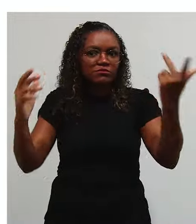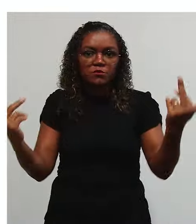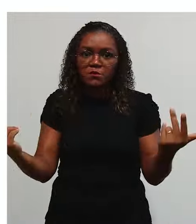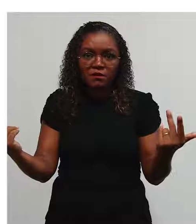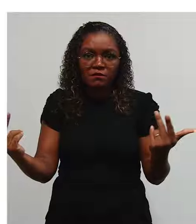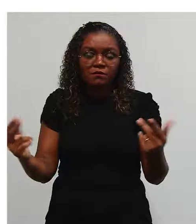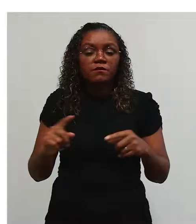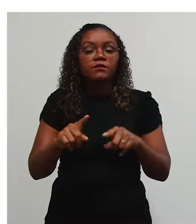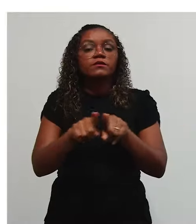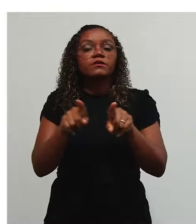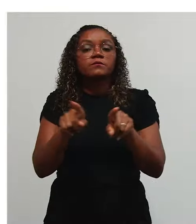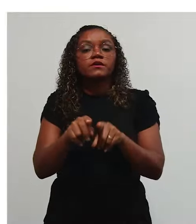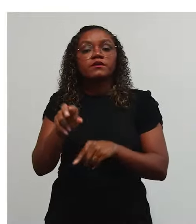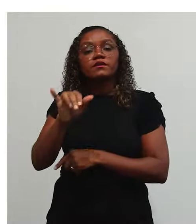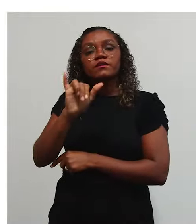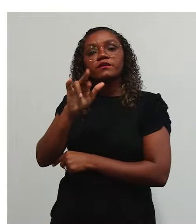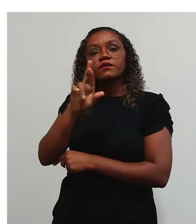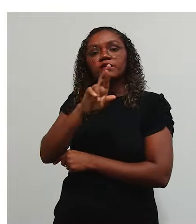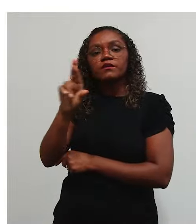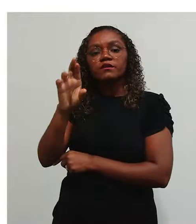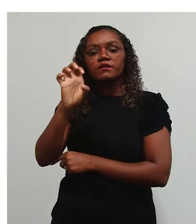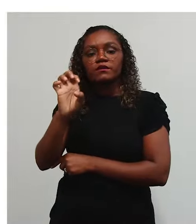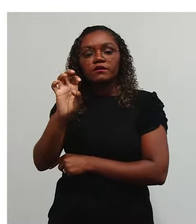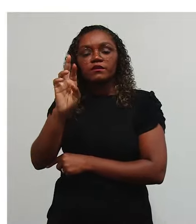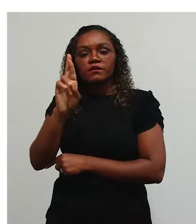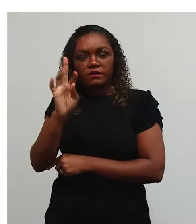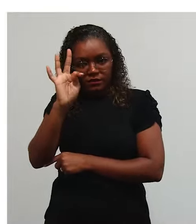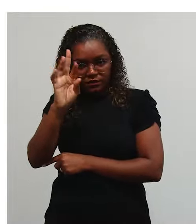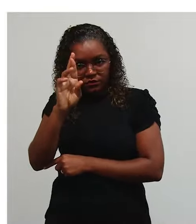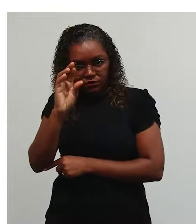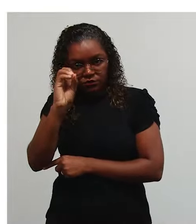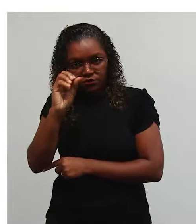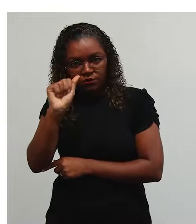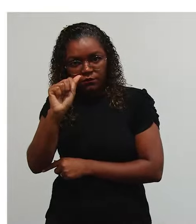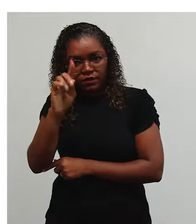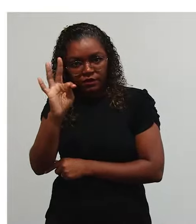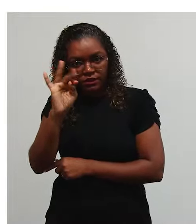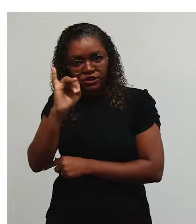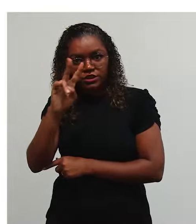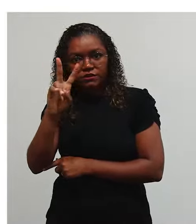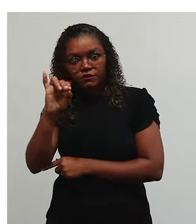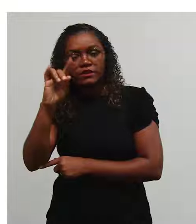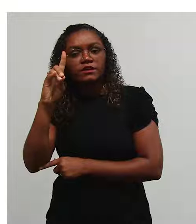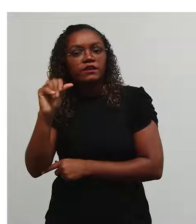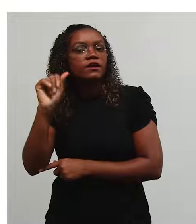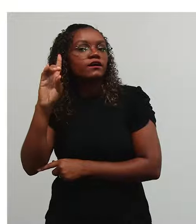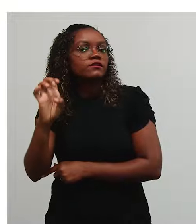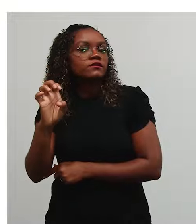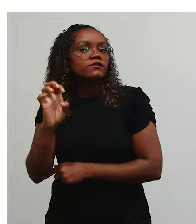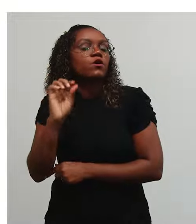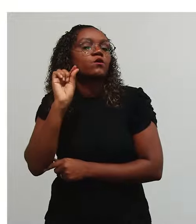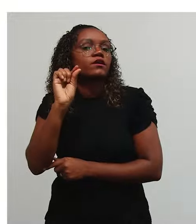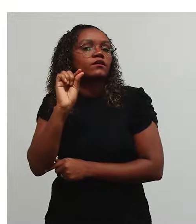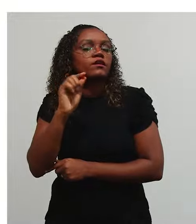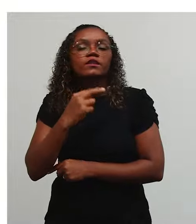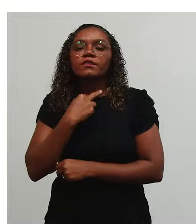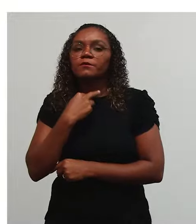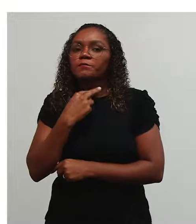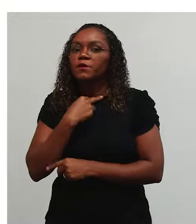o princípio da irretroatividade tributária tá lá no 53 a diz que é vedado cobrar